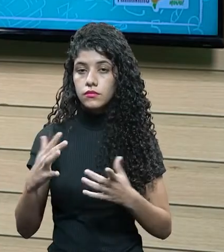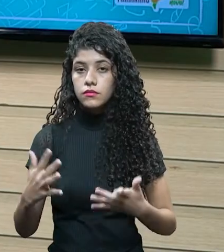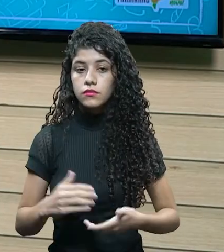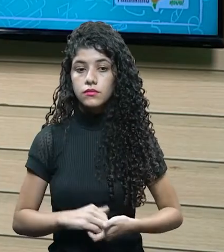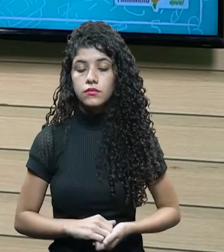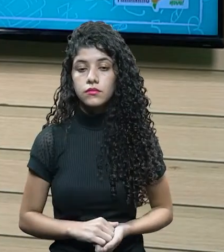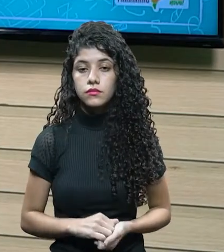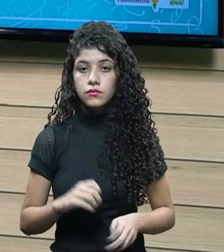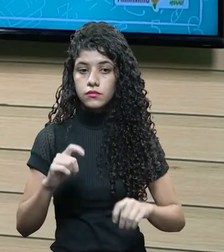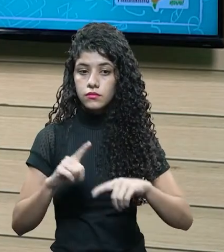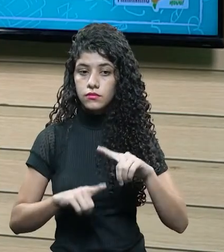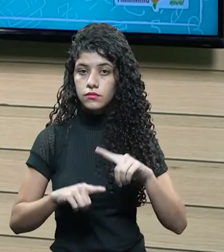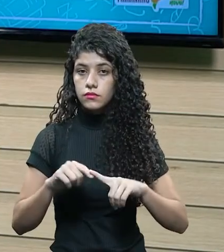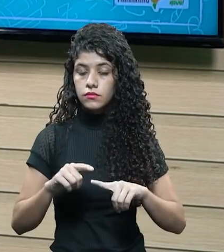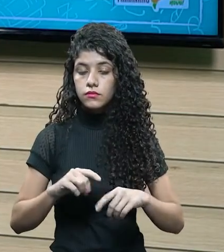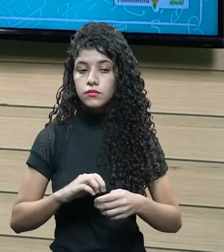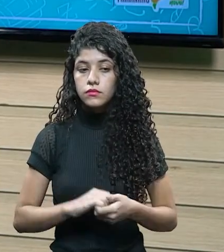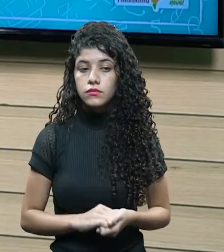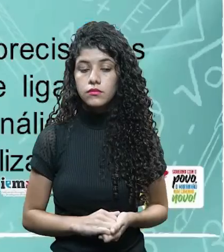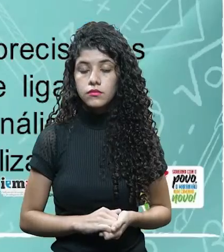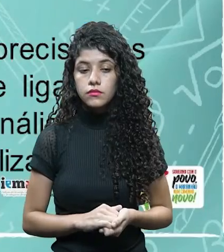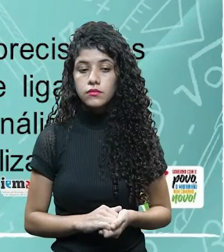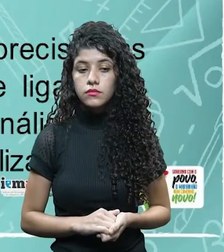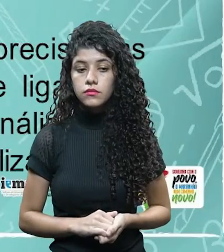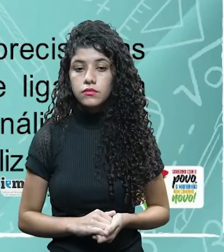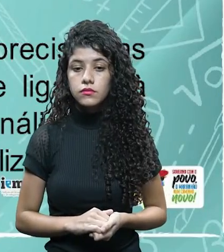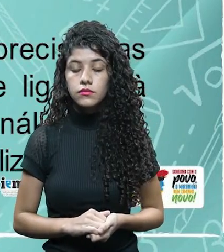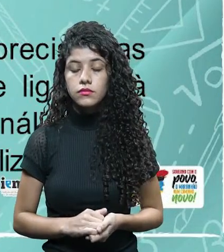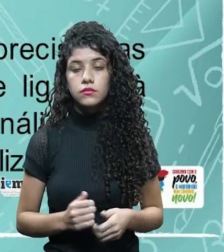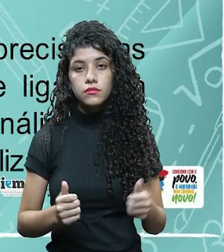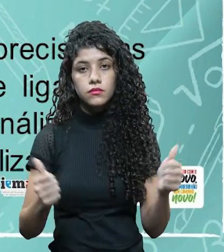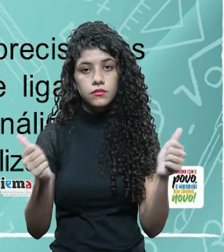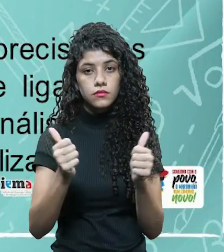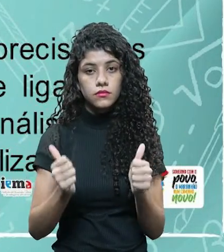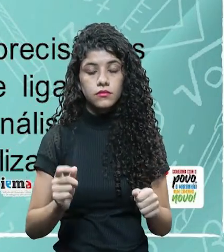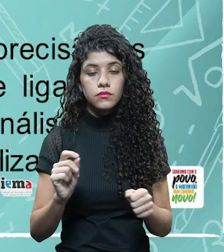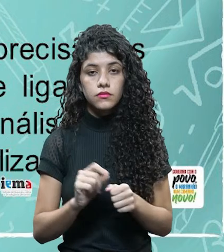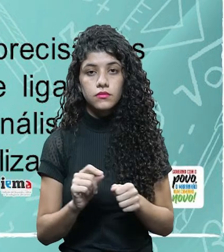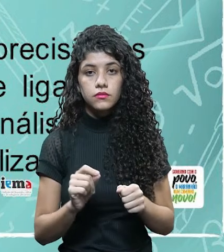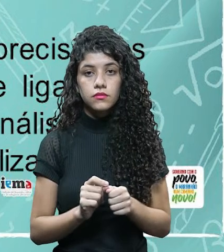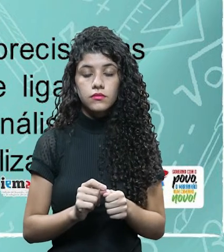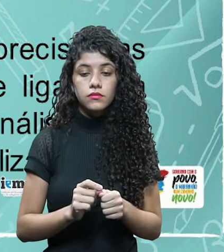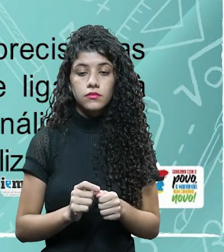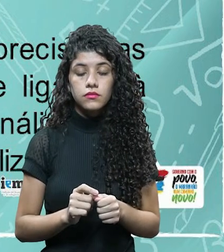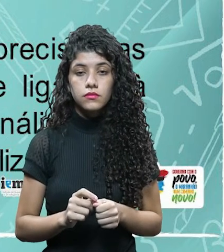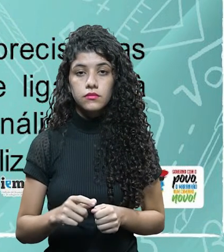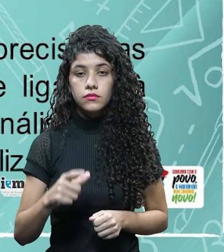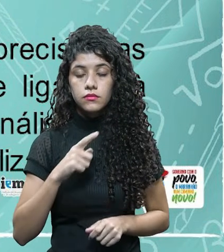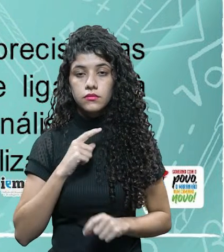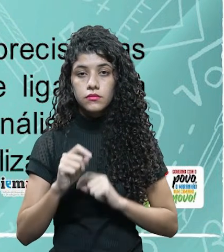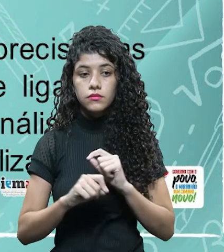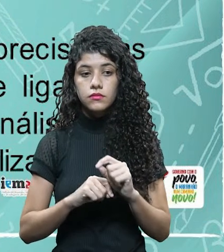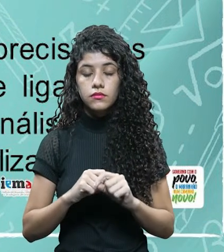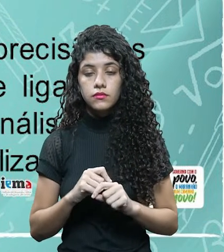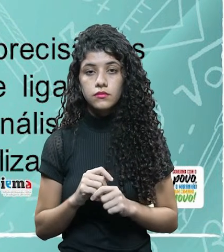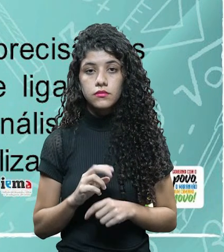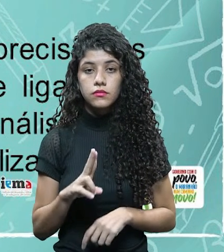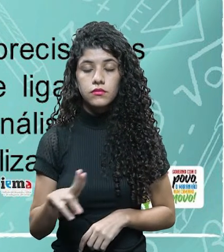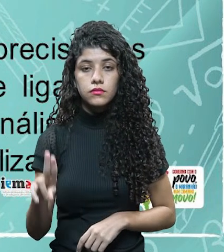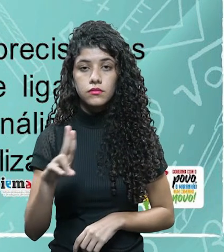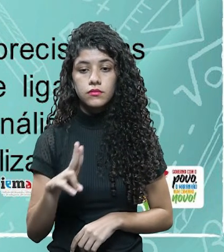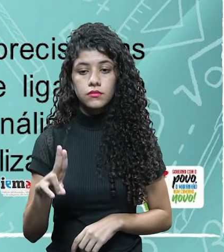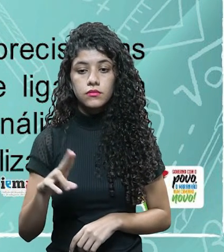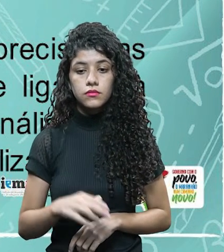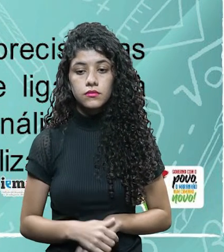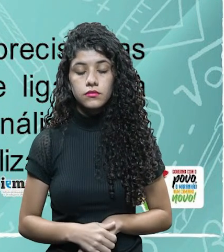totalmente vinculadas à produção do produto. Por meio da análise das atividades, dos seus causadores de custos e